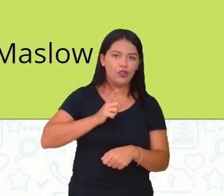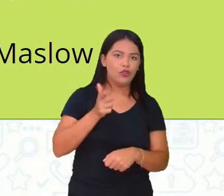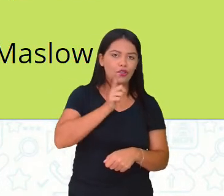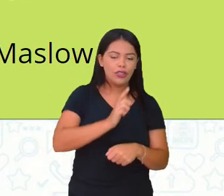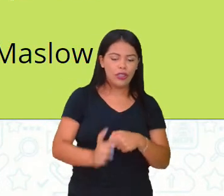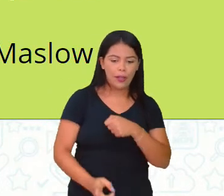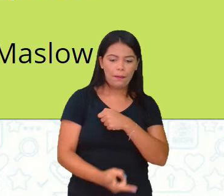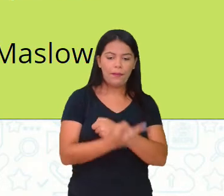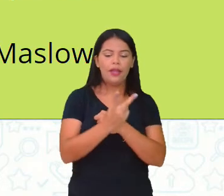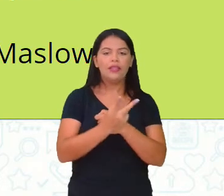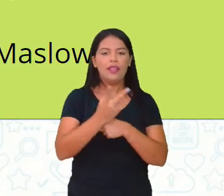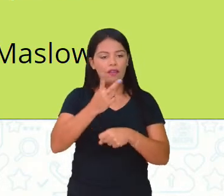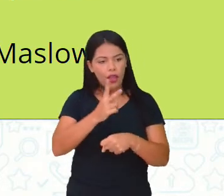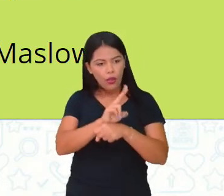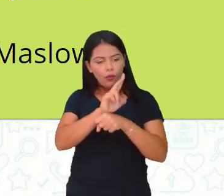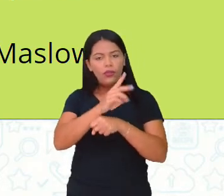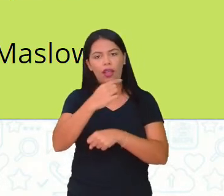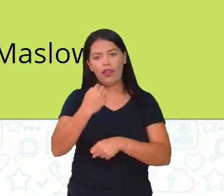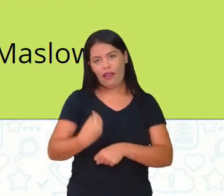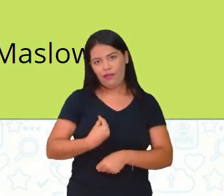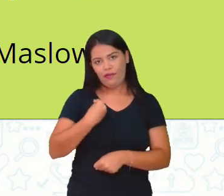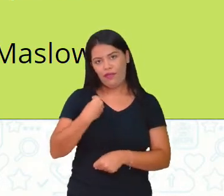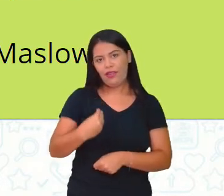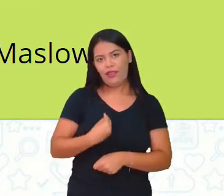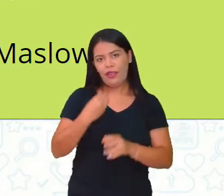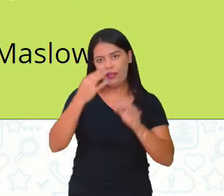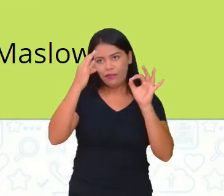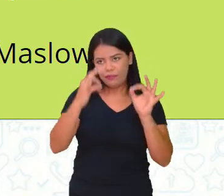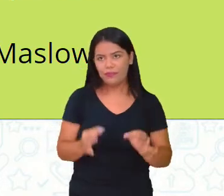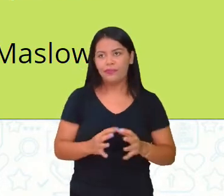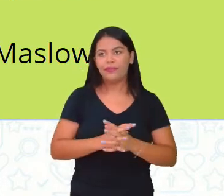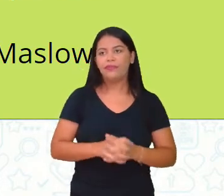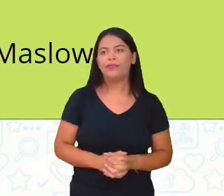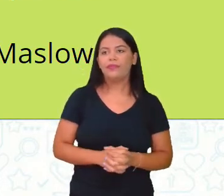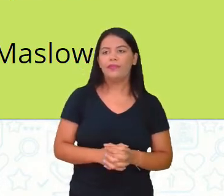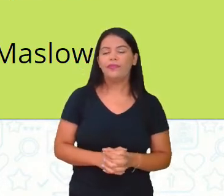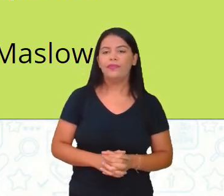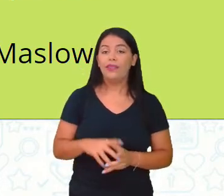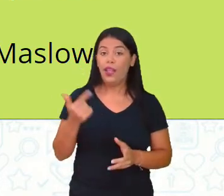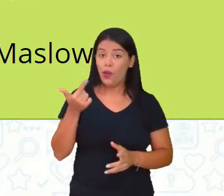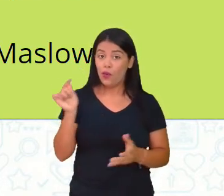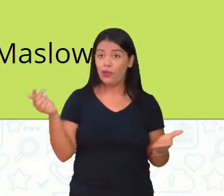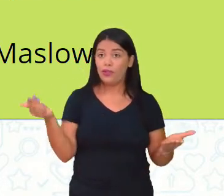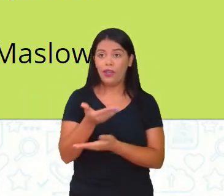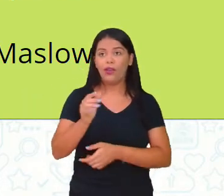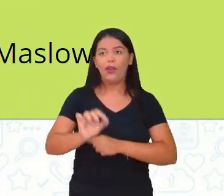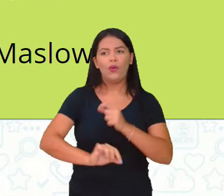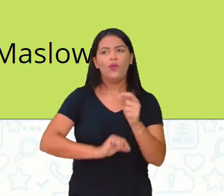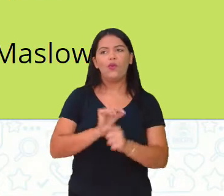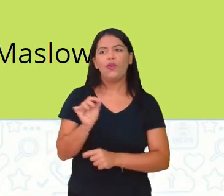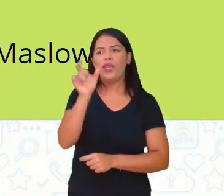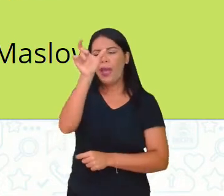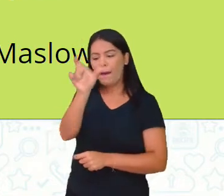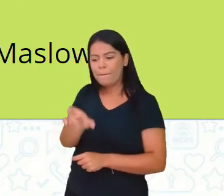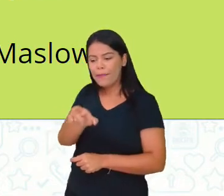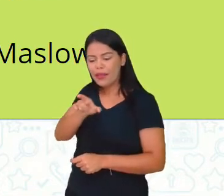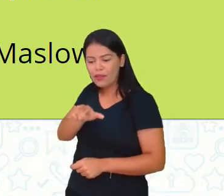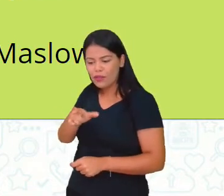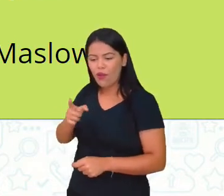vem outra citação aí legal, não é? O que uma pessoa se torna ao longo da vida depende